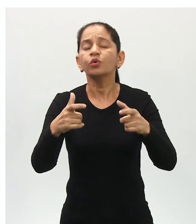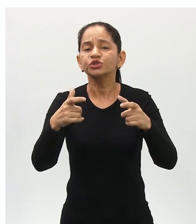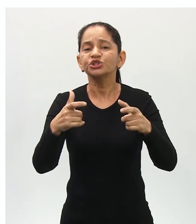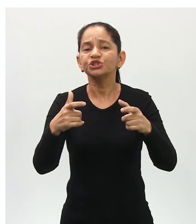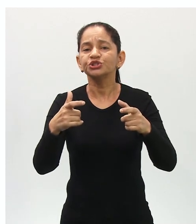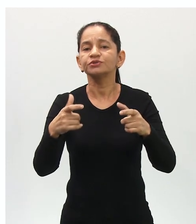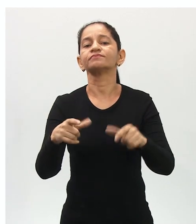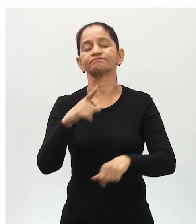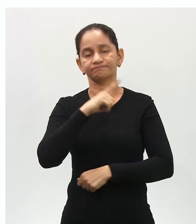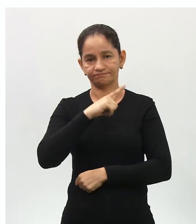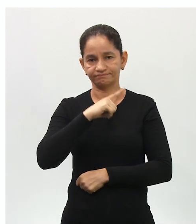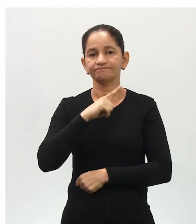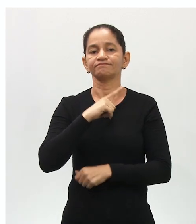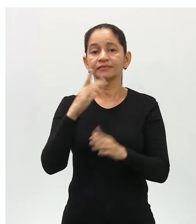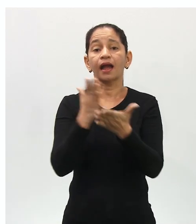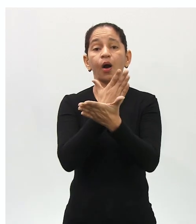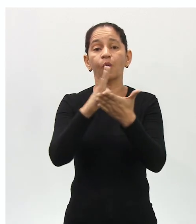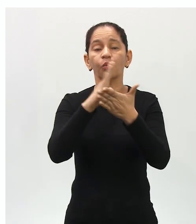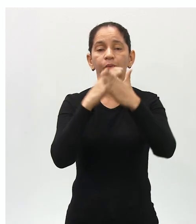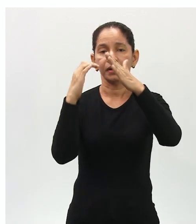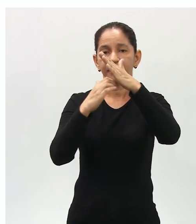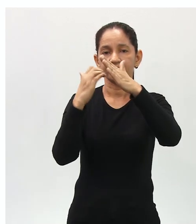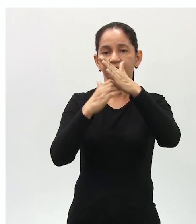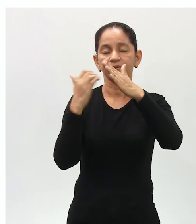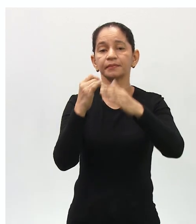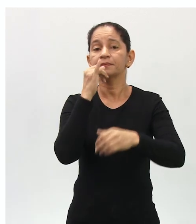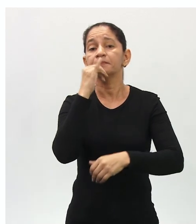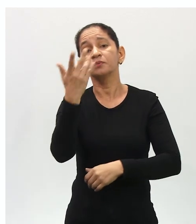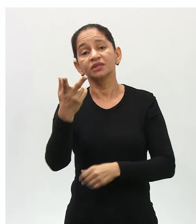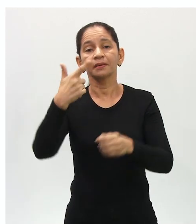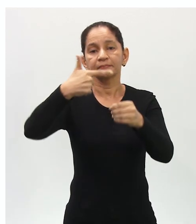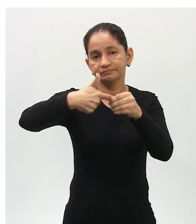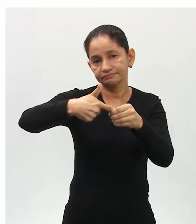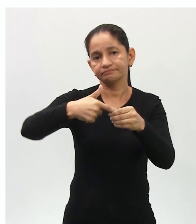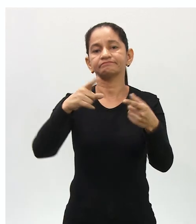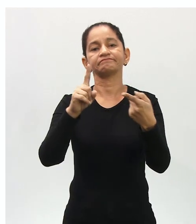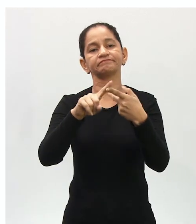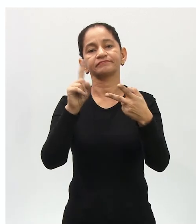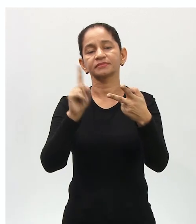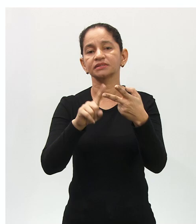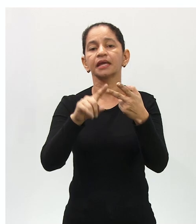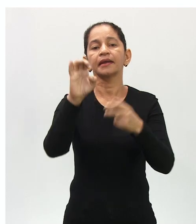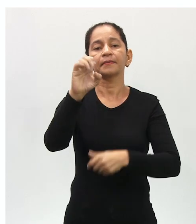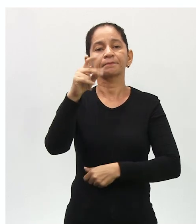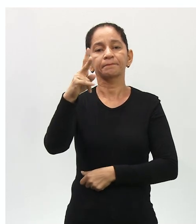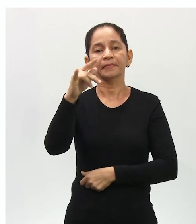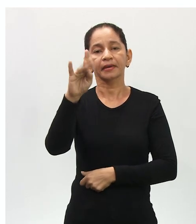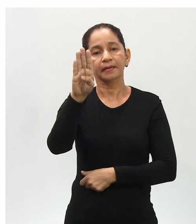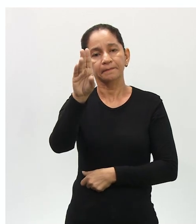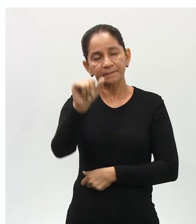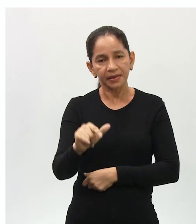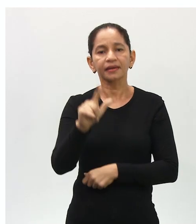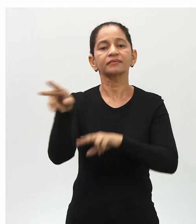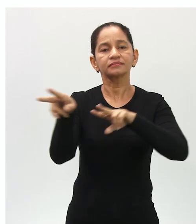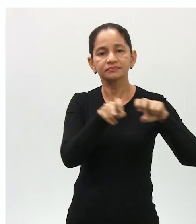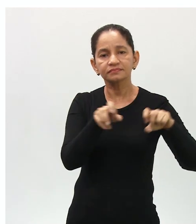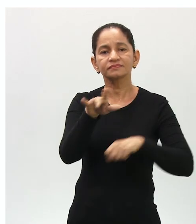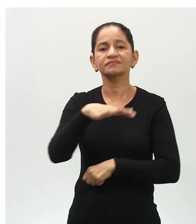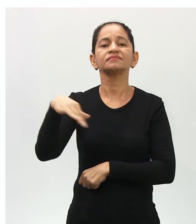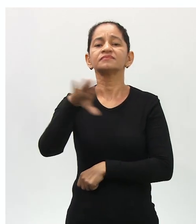também que as empresas do governo, as estatais como Petrobras, a Embrapa, tá? Essas